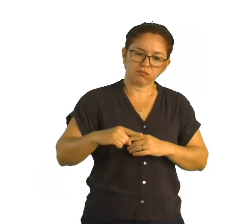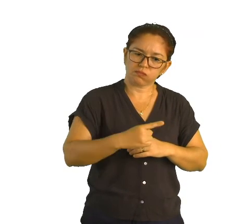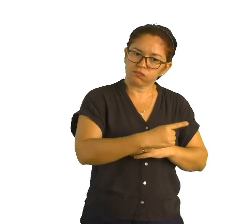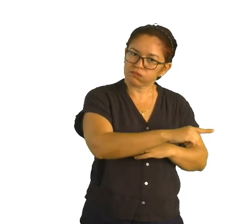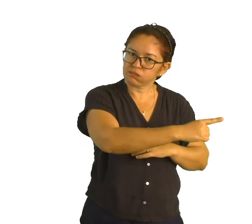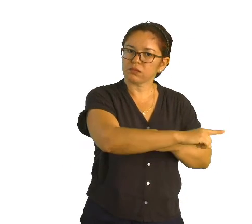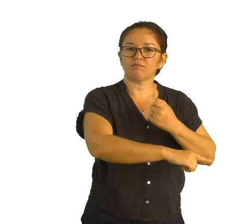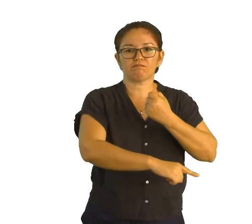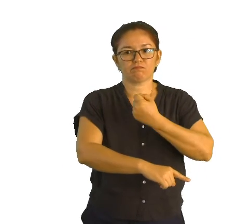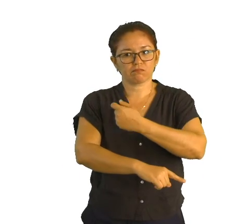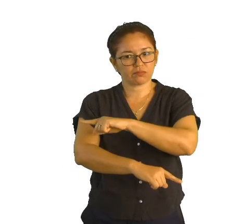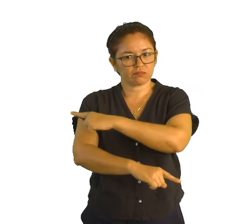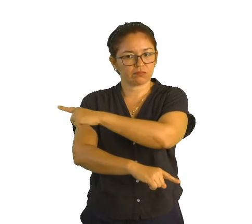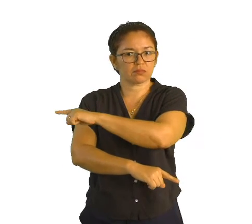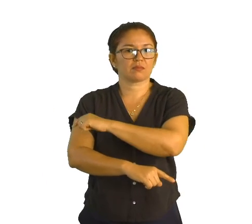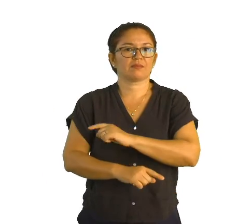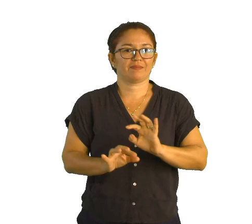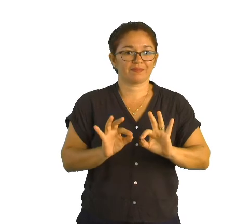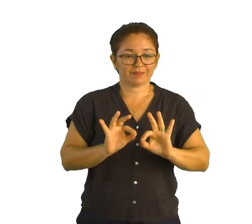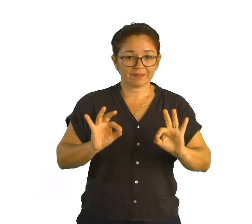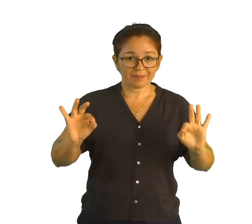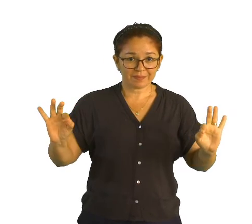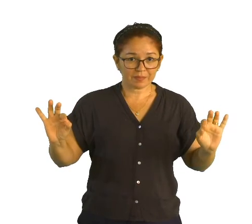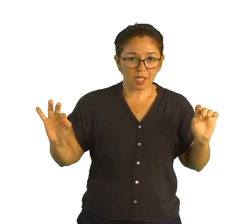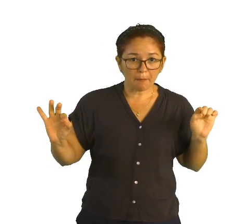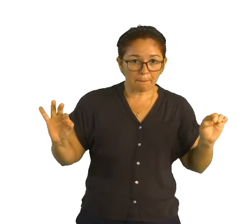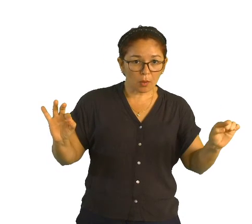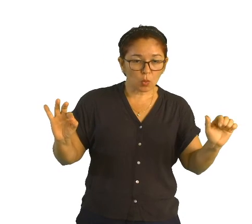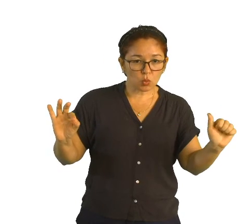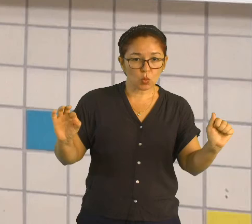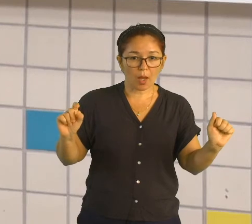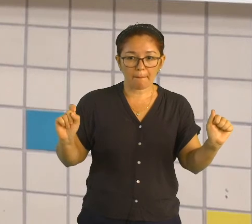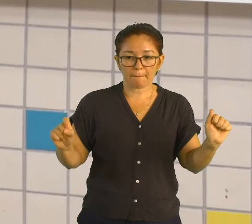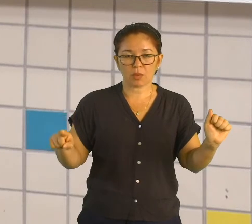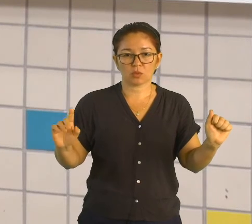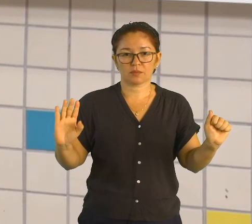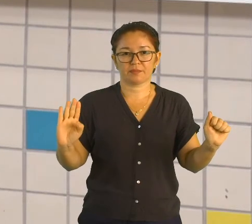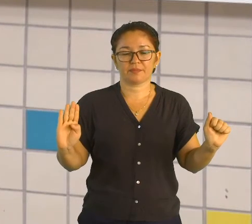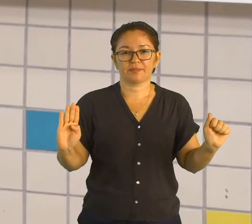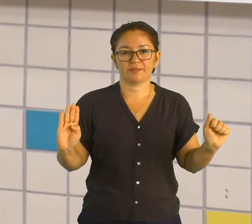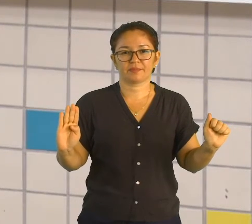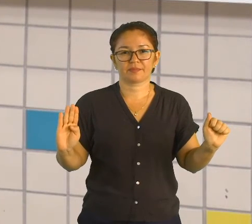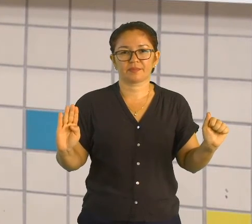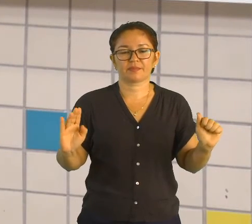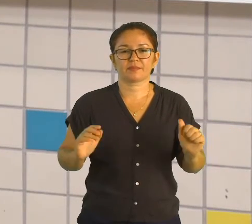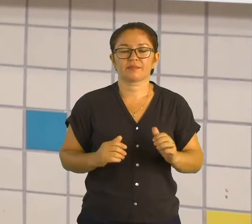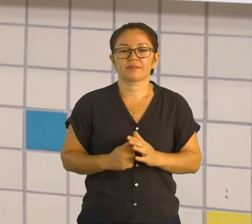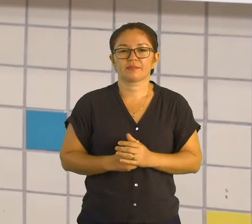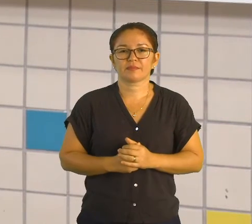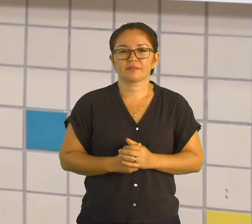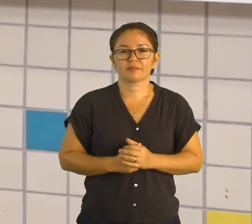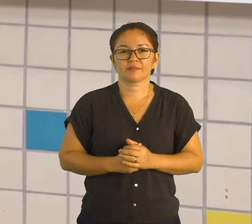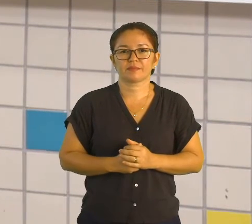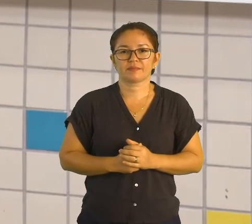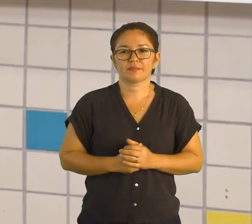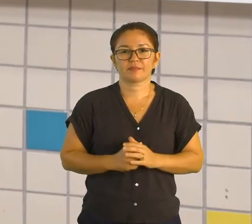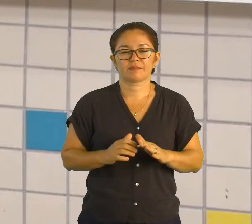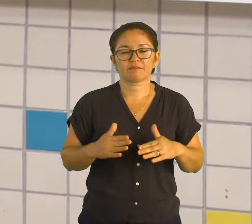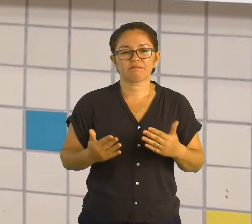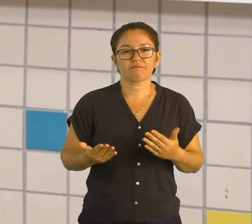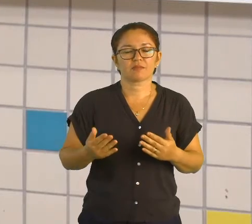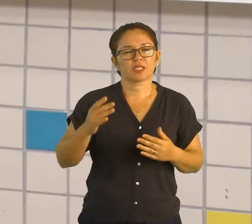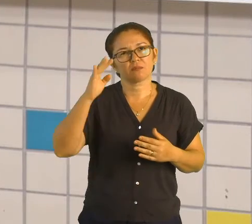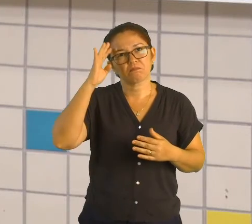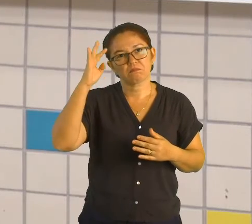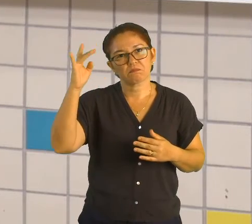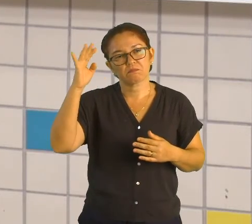parte, AB, que é o segmento de reta. Se consideramos os pontos A e B, que